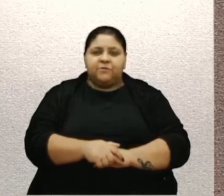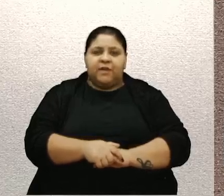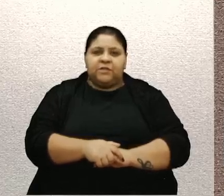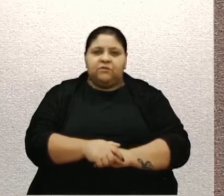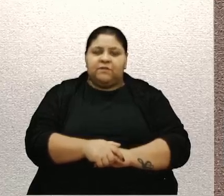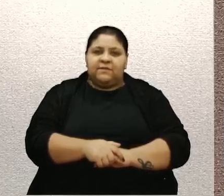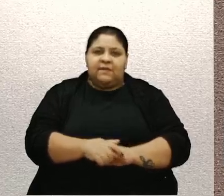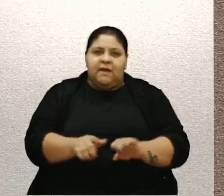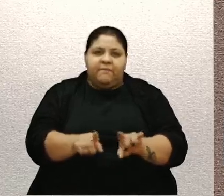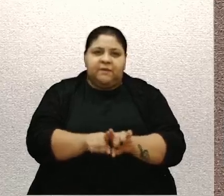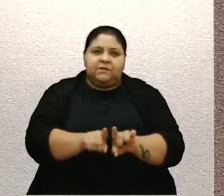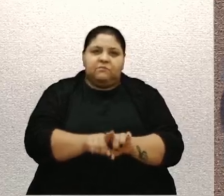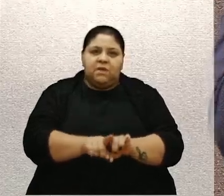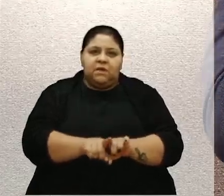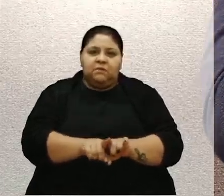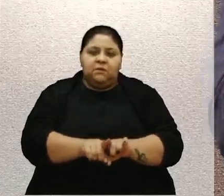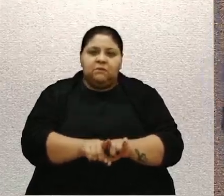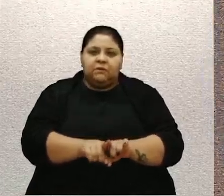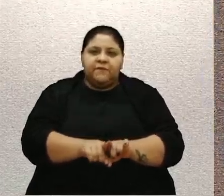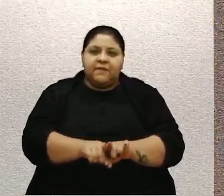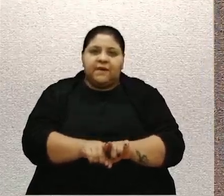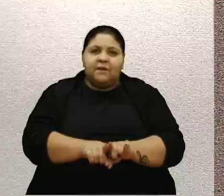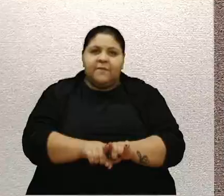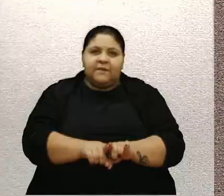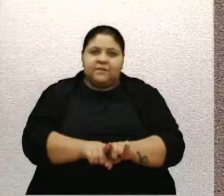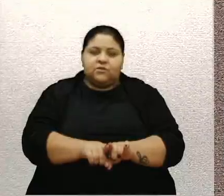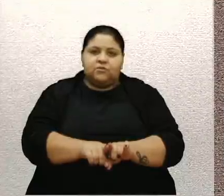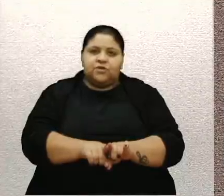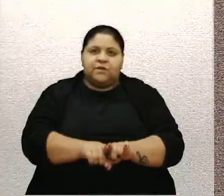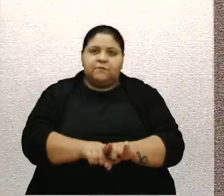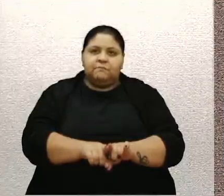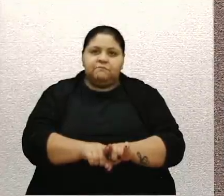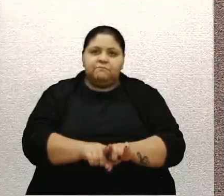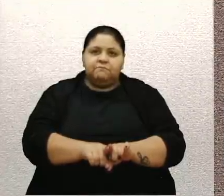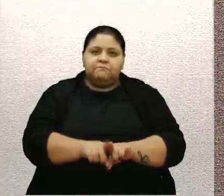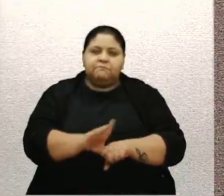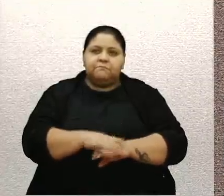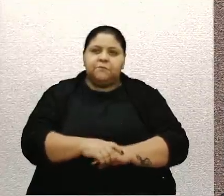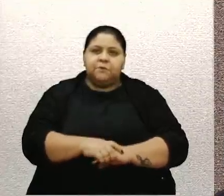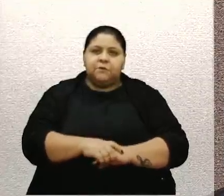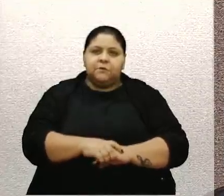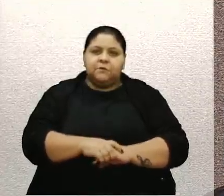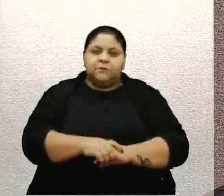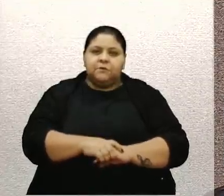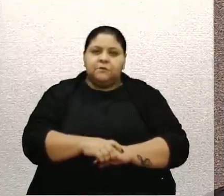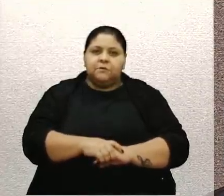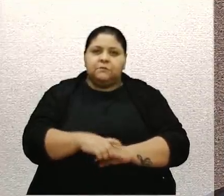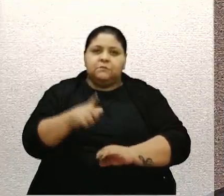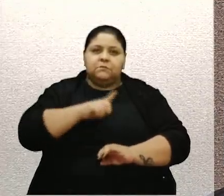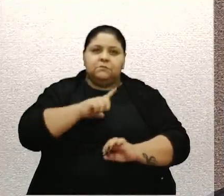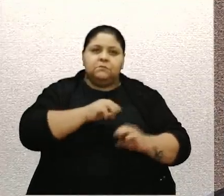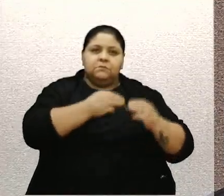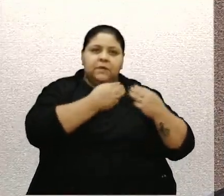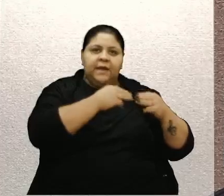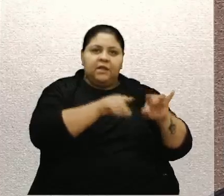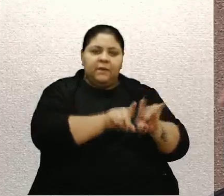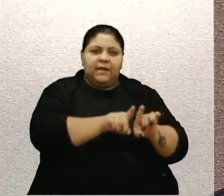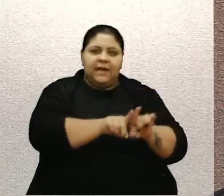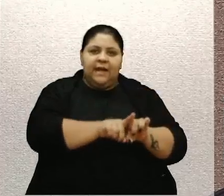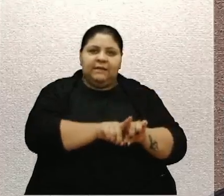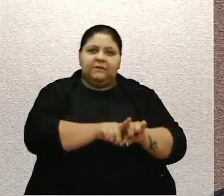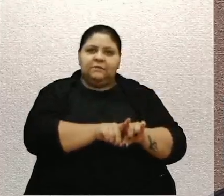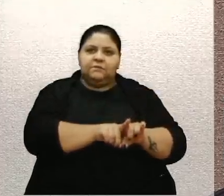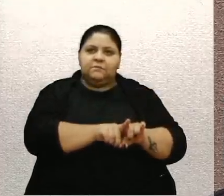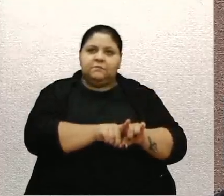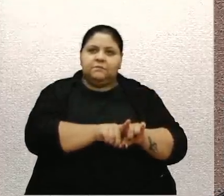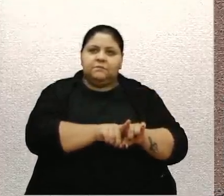aqui preocupado, eu quero entender também, tem o projeto, tem as máquinas, tem o equipamento, o dinheiro veio, não